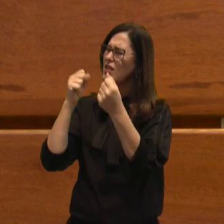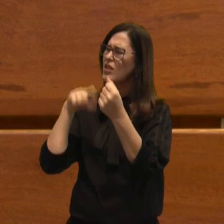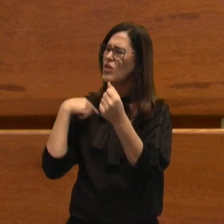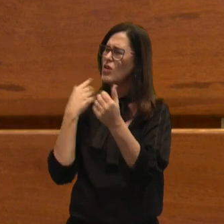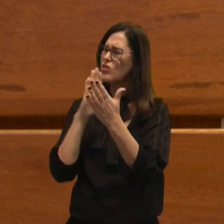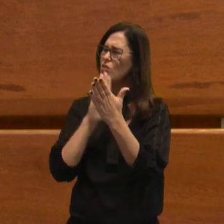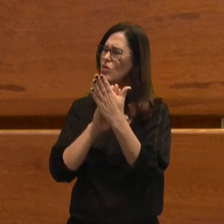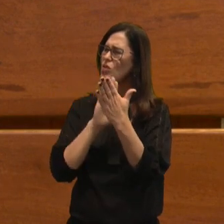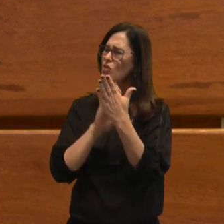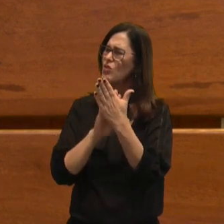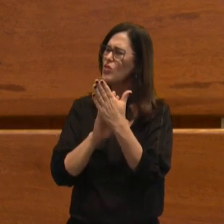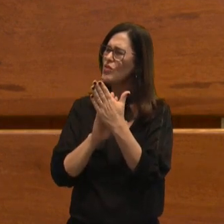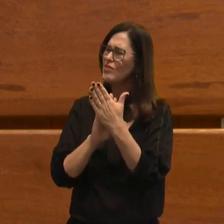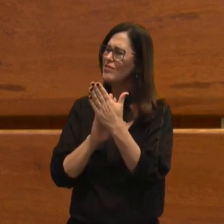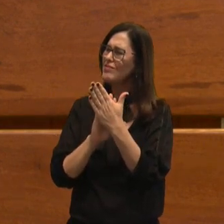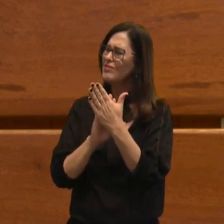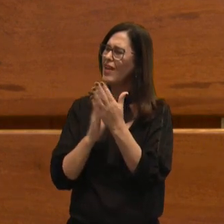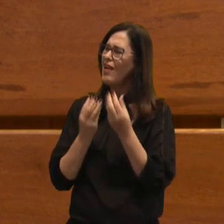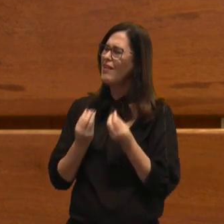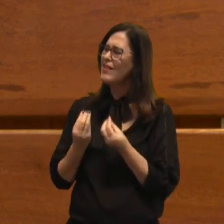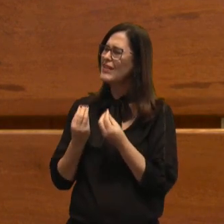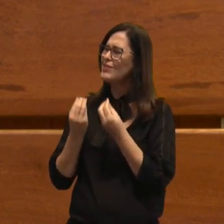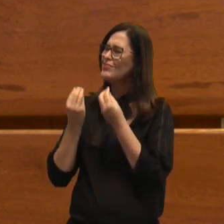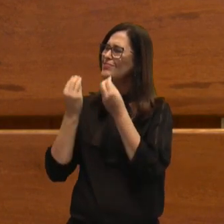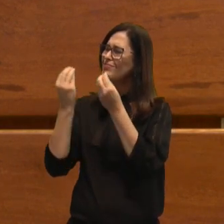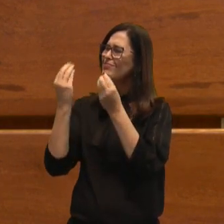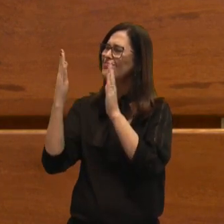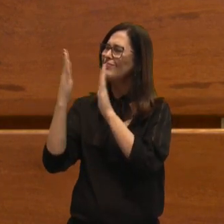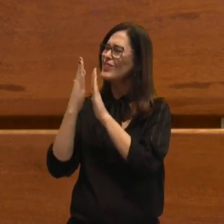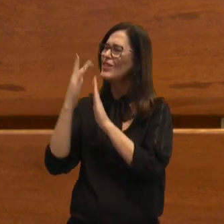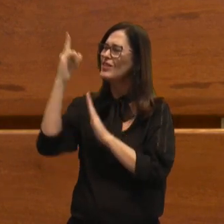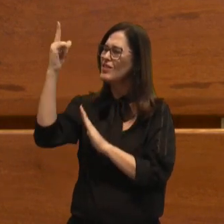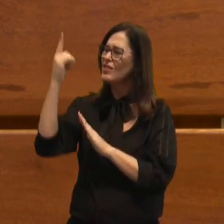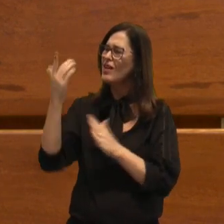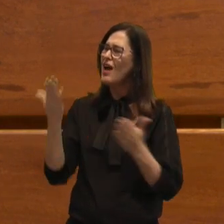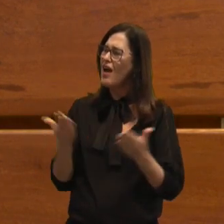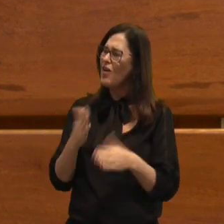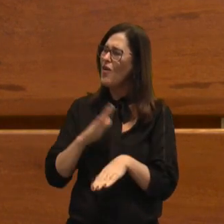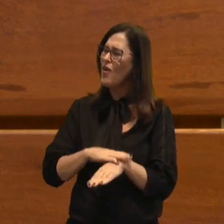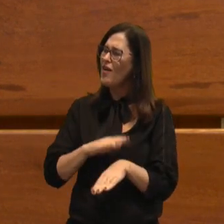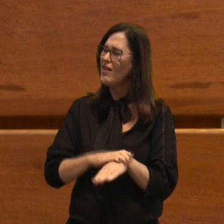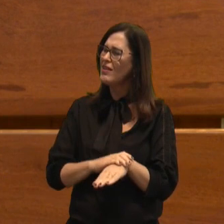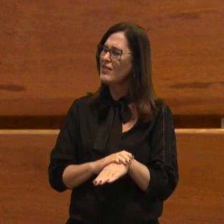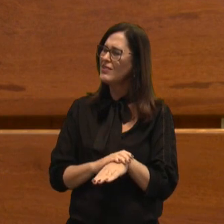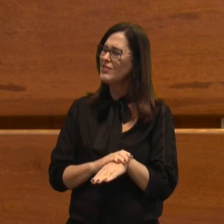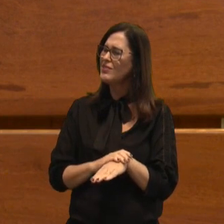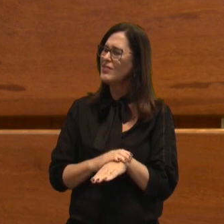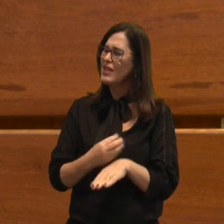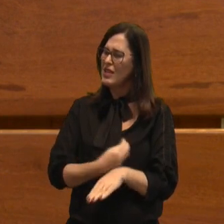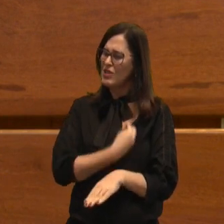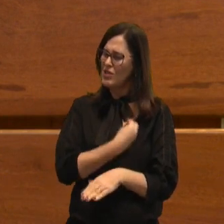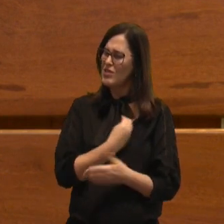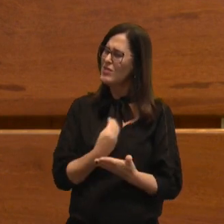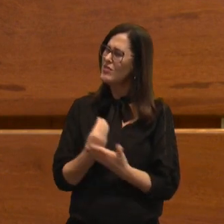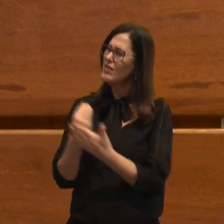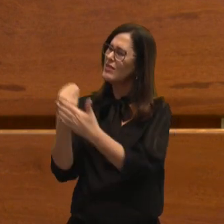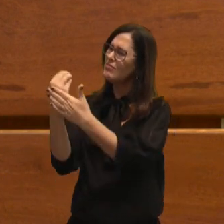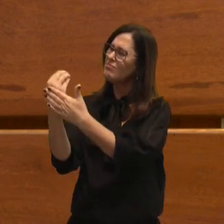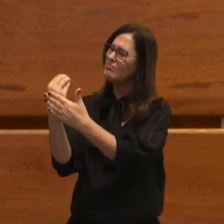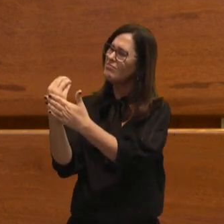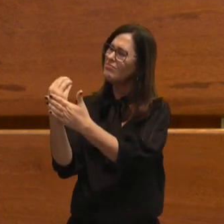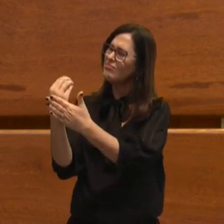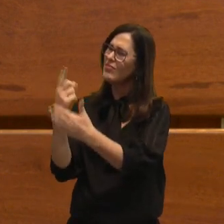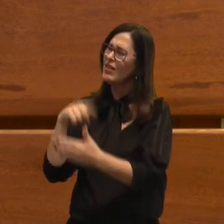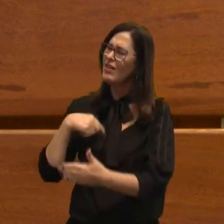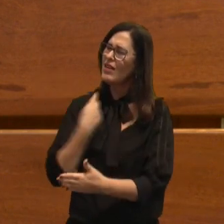louvor e colocamos, Pai, diante de Ti neste momento as nossas vidas,